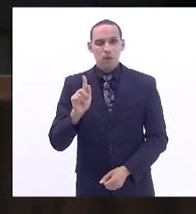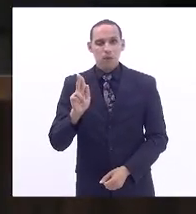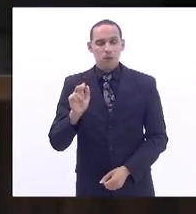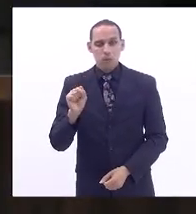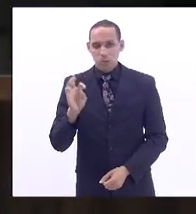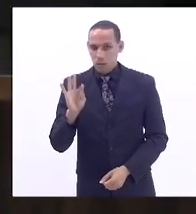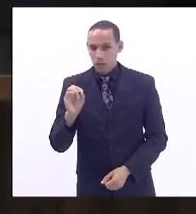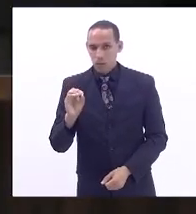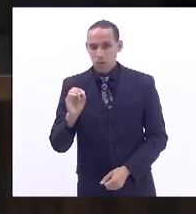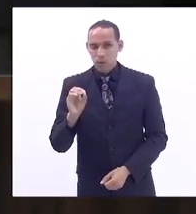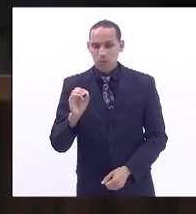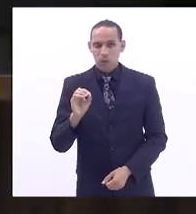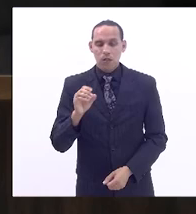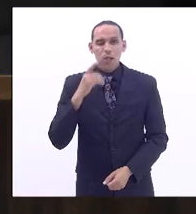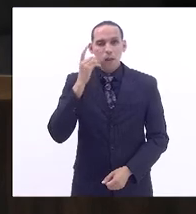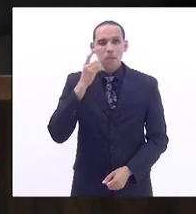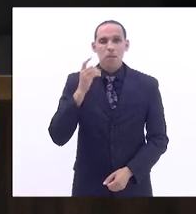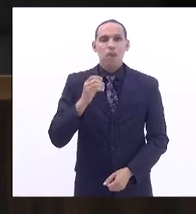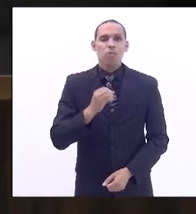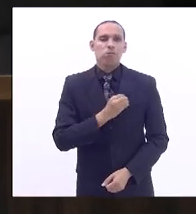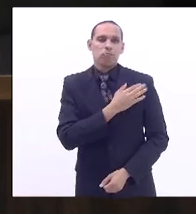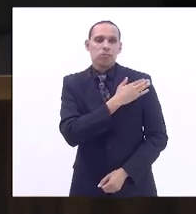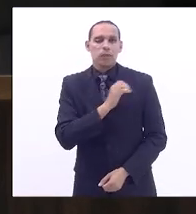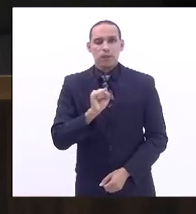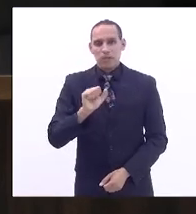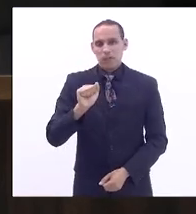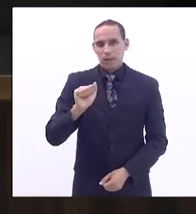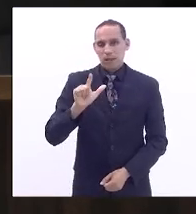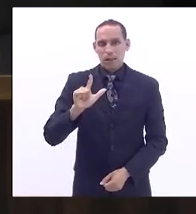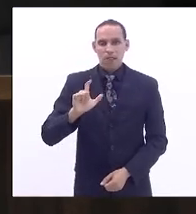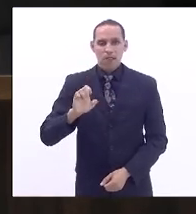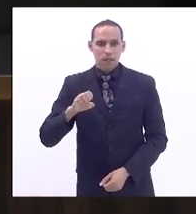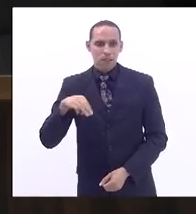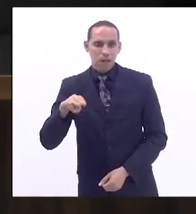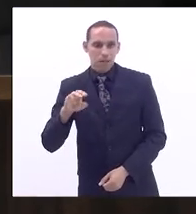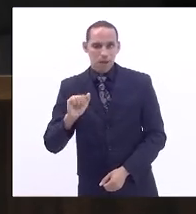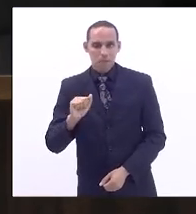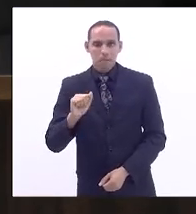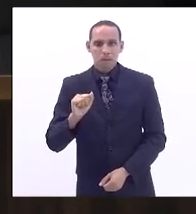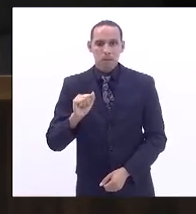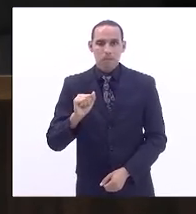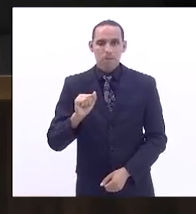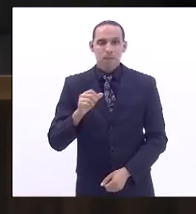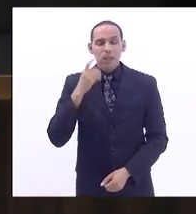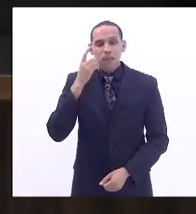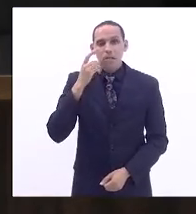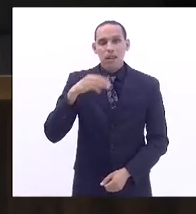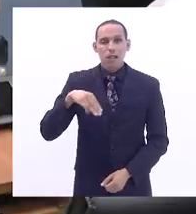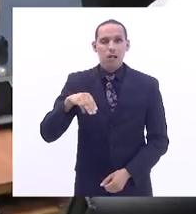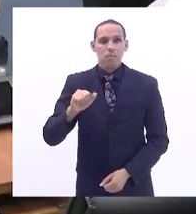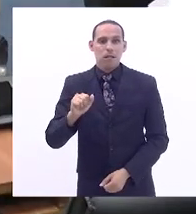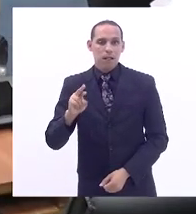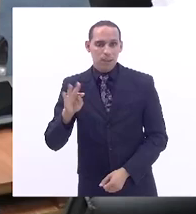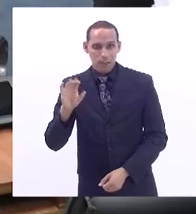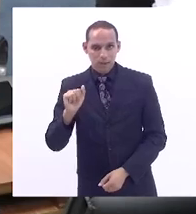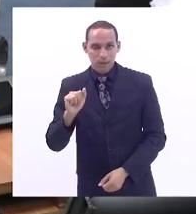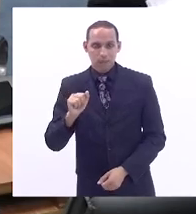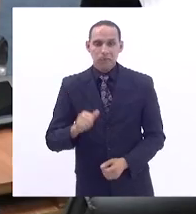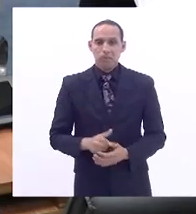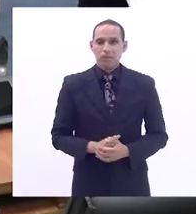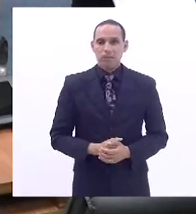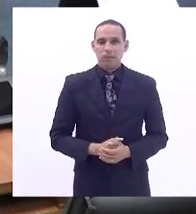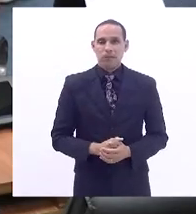deputado Carlos Augusto Deputado Coronel Salema o deputado Coronel Salema deputada Martha Rocha